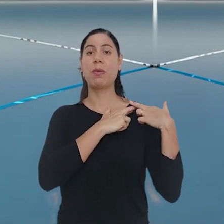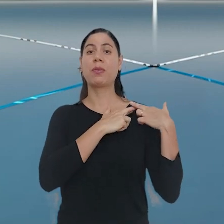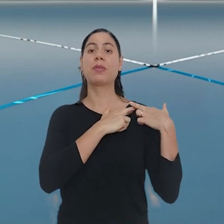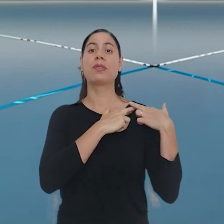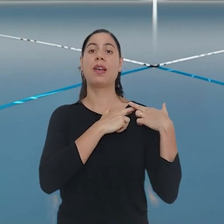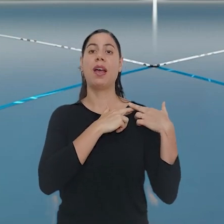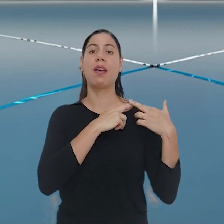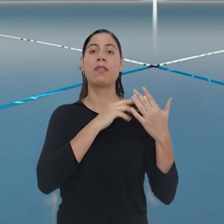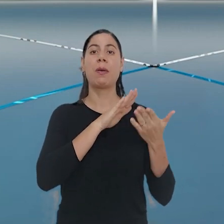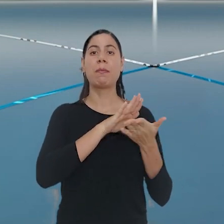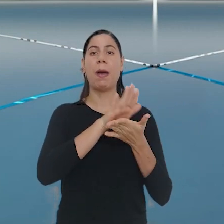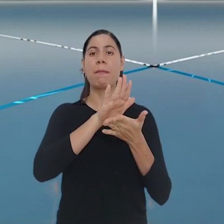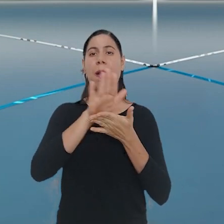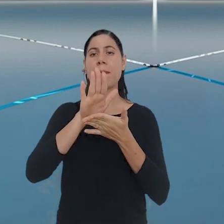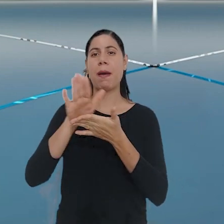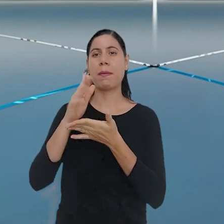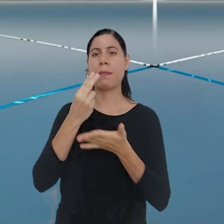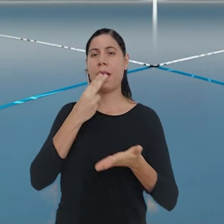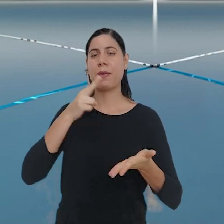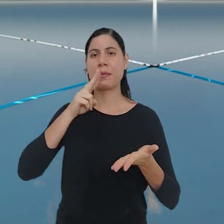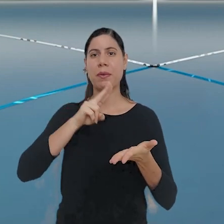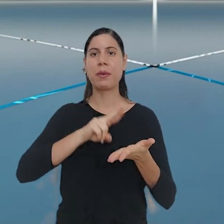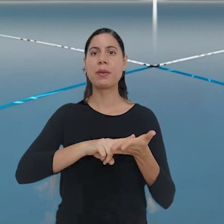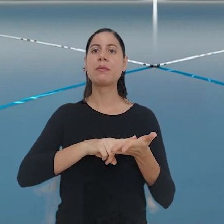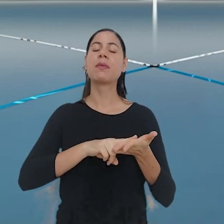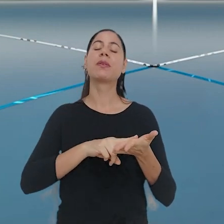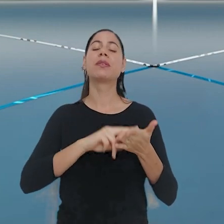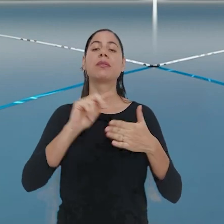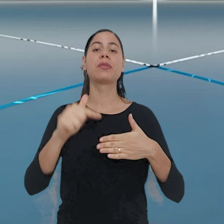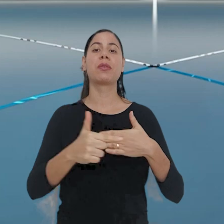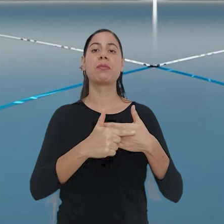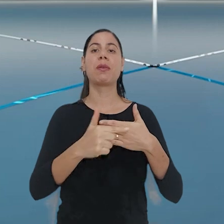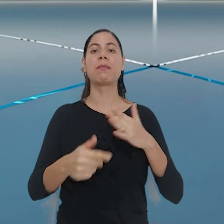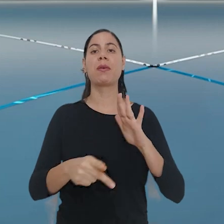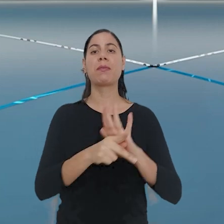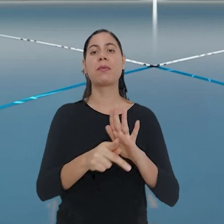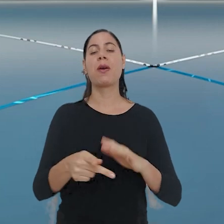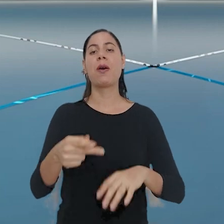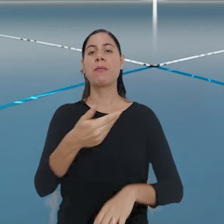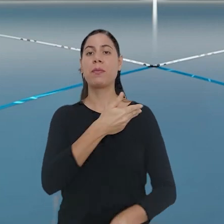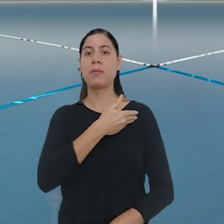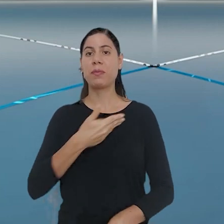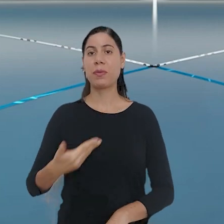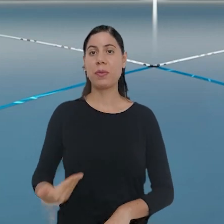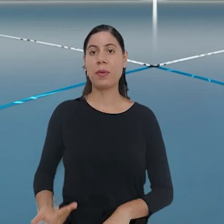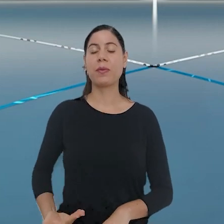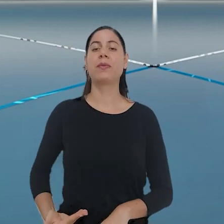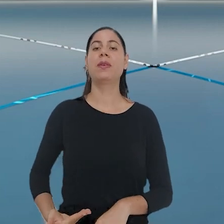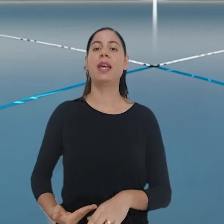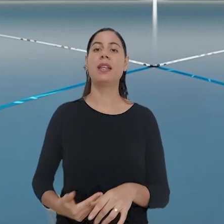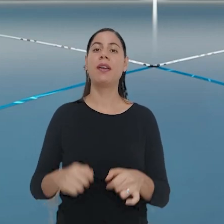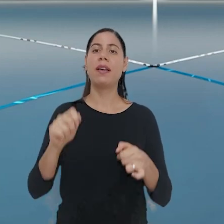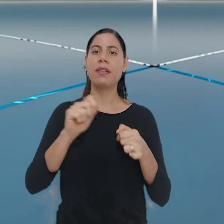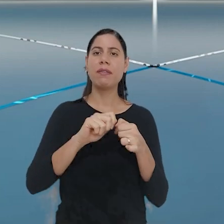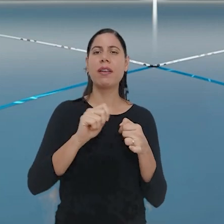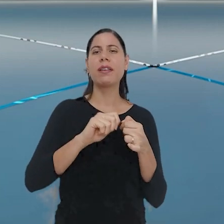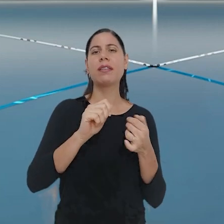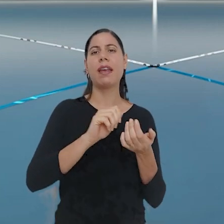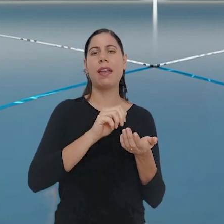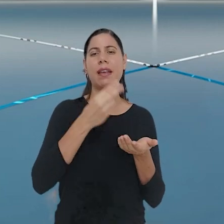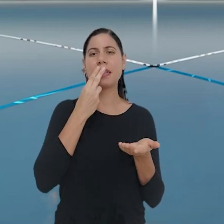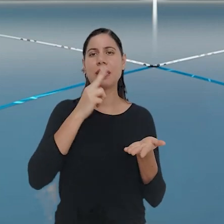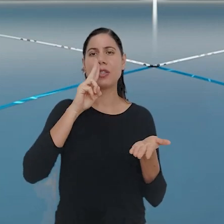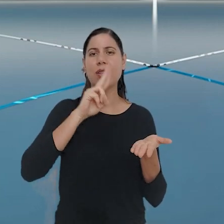pelo envio e a entrega de correspondências, desempenhando o papel do Estado de executar o envio e a entrega